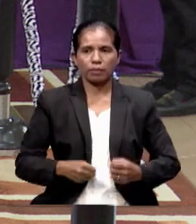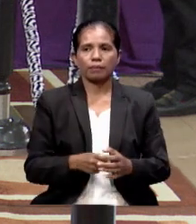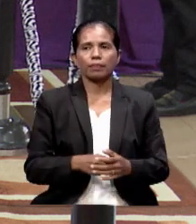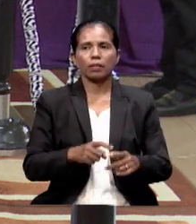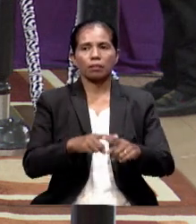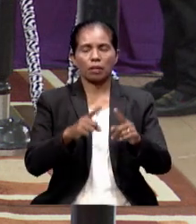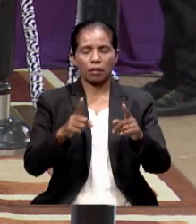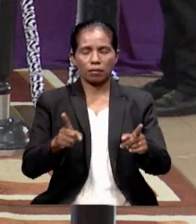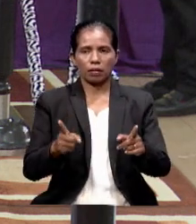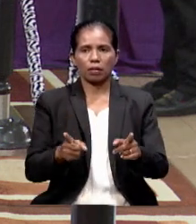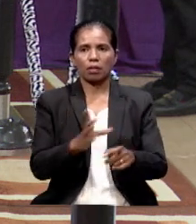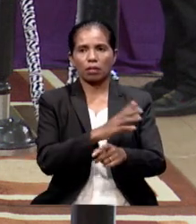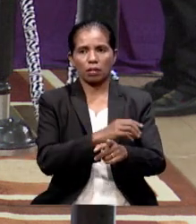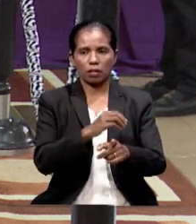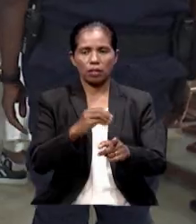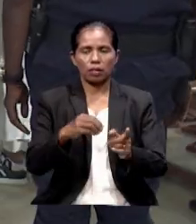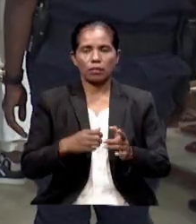be ho tratamento sira ne be maka